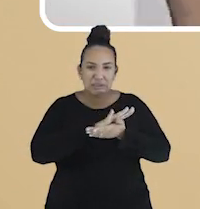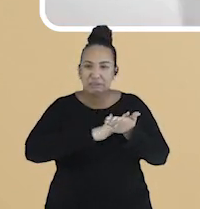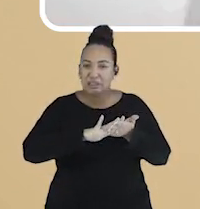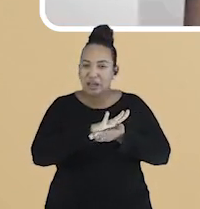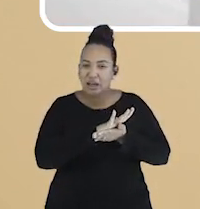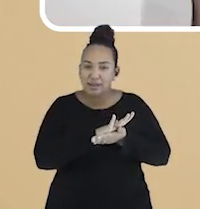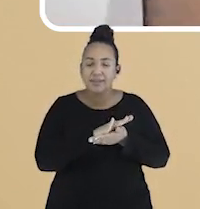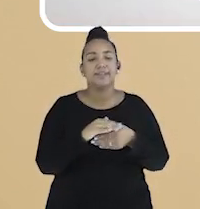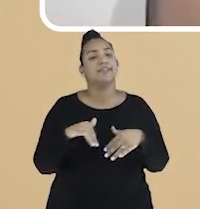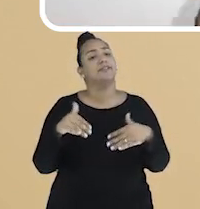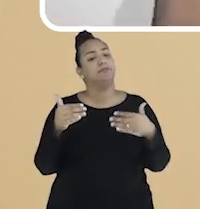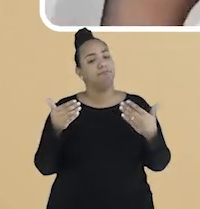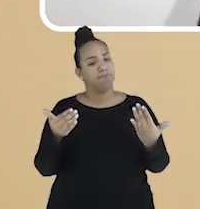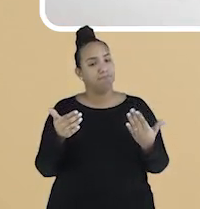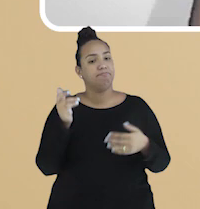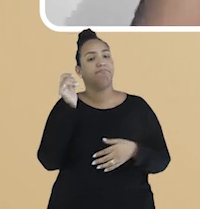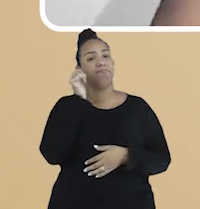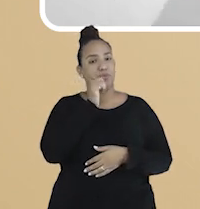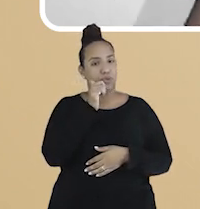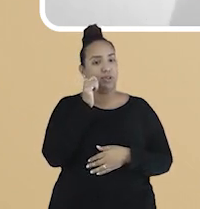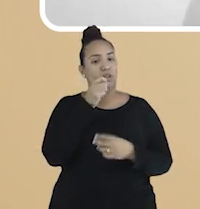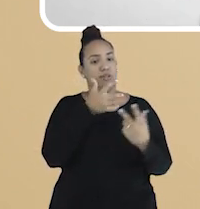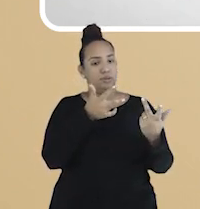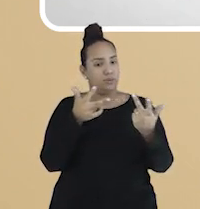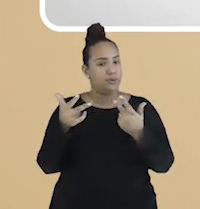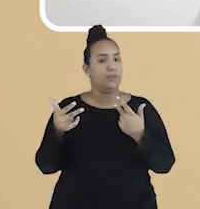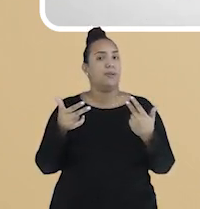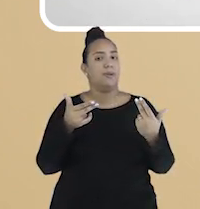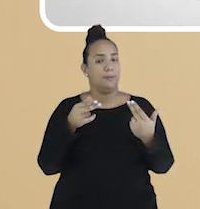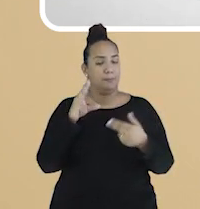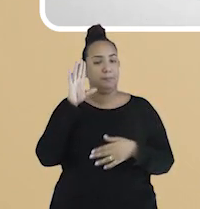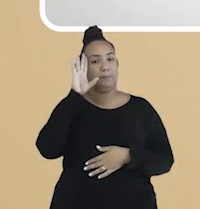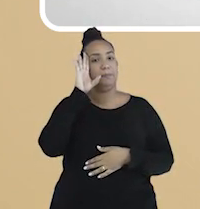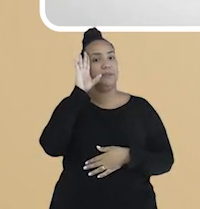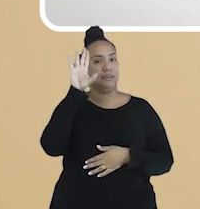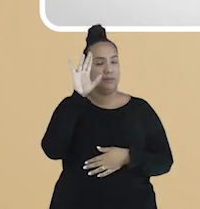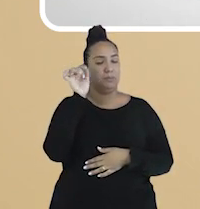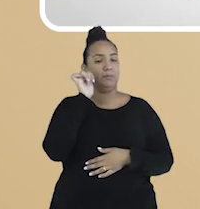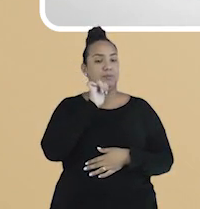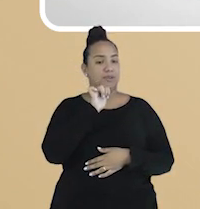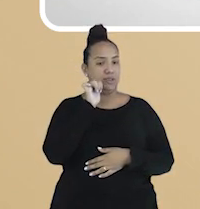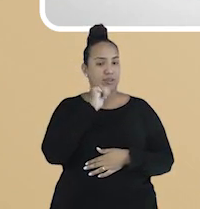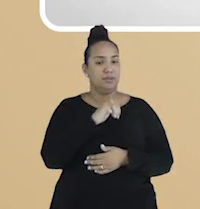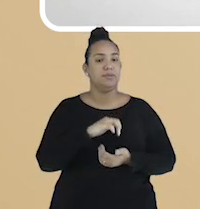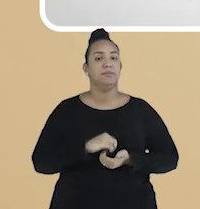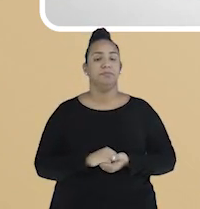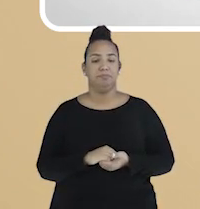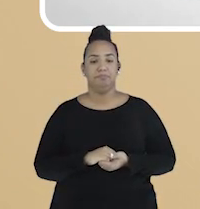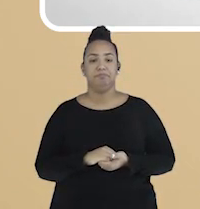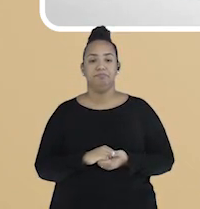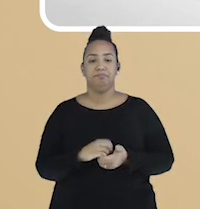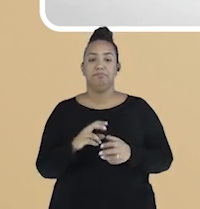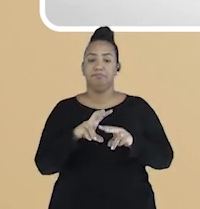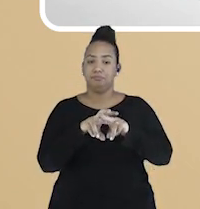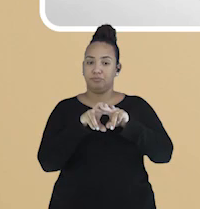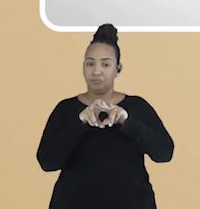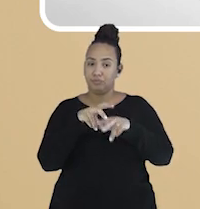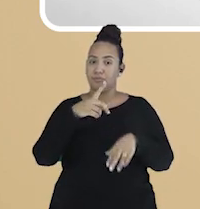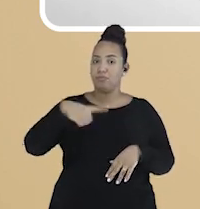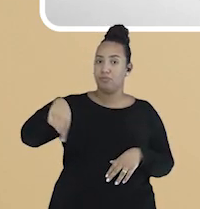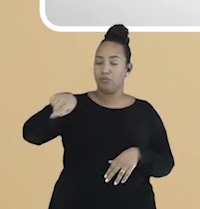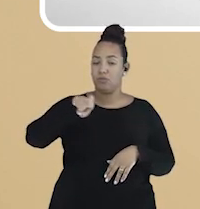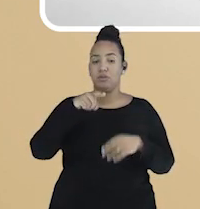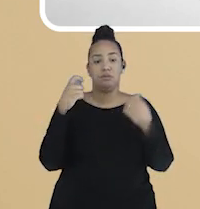decisões. Essa é a realidade de muitas pessoas, especialmente de muitas mulheres. E é por isso que